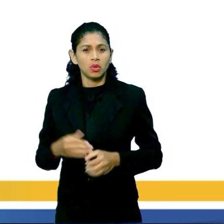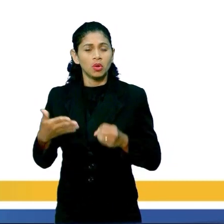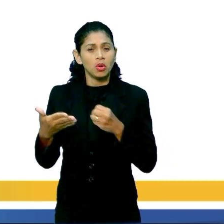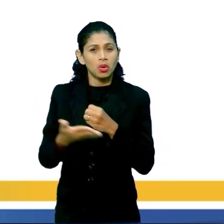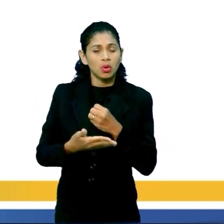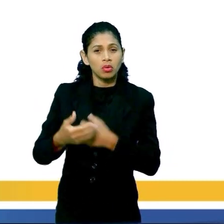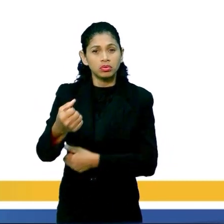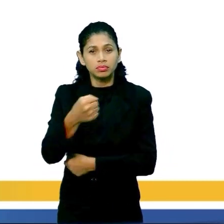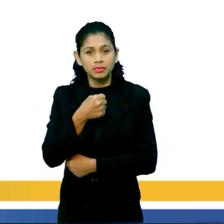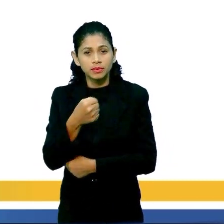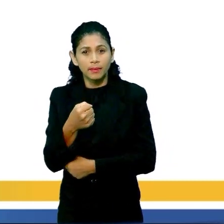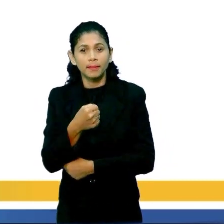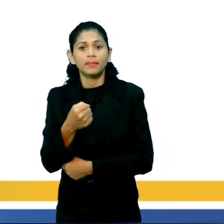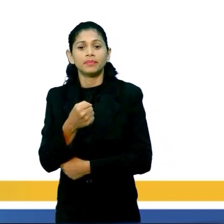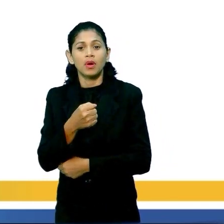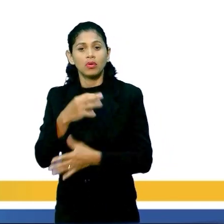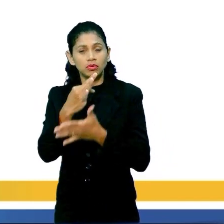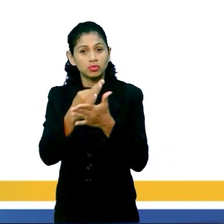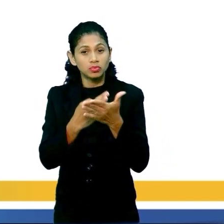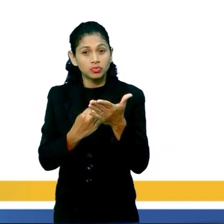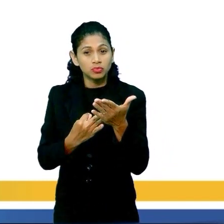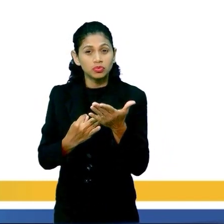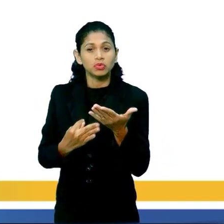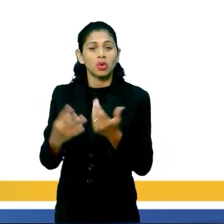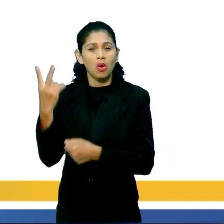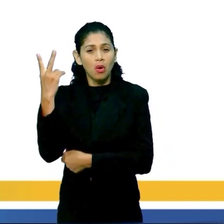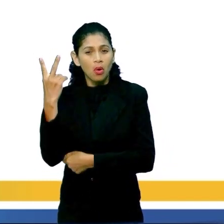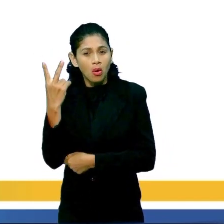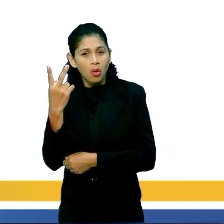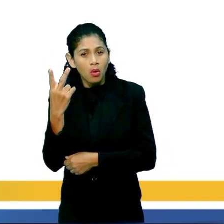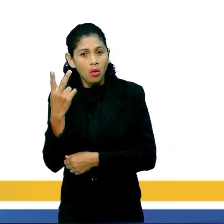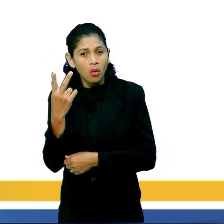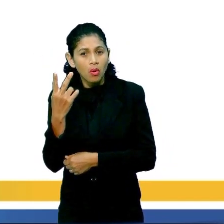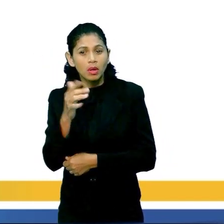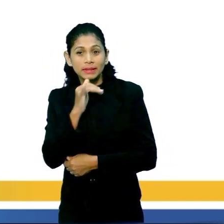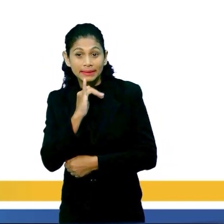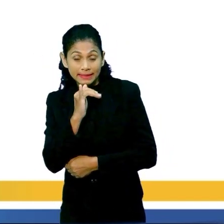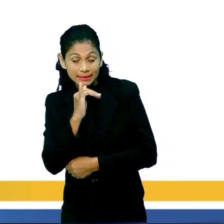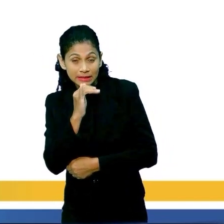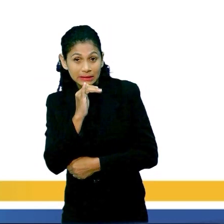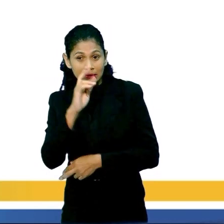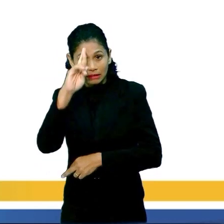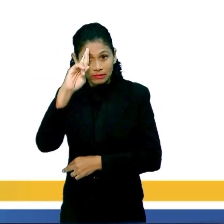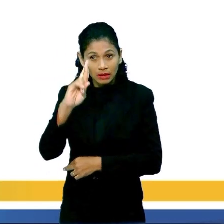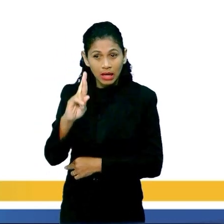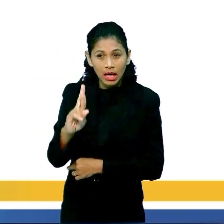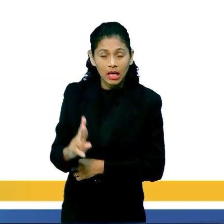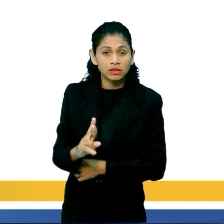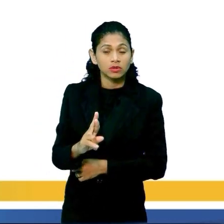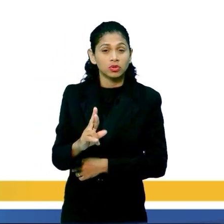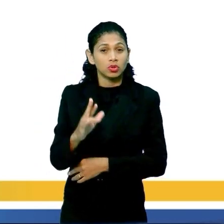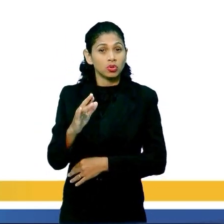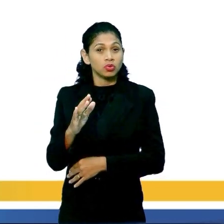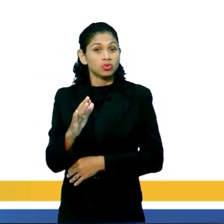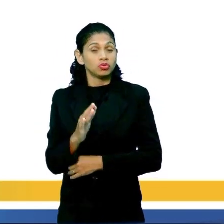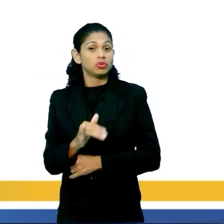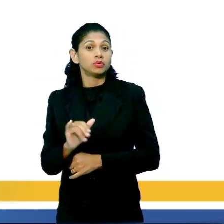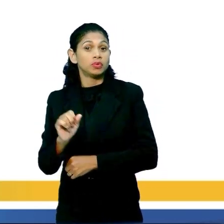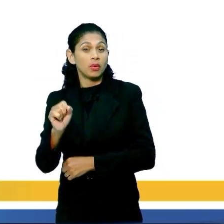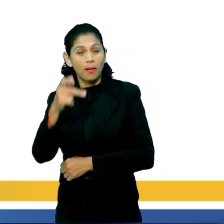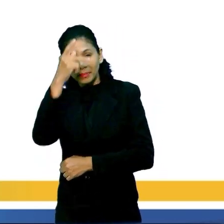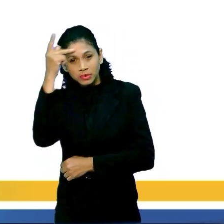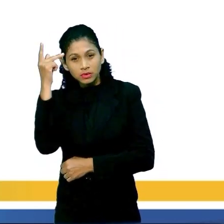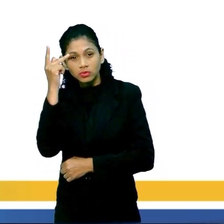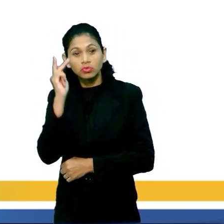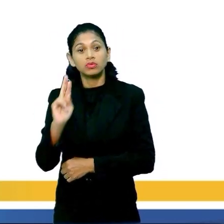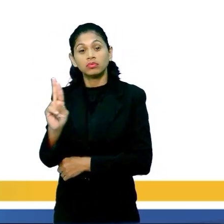depoimentos o texto exemplifica as razões de alguns usuários do Facebook para abandonar essa rede social com relação a